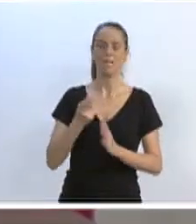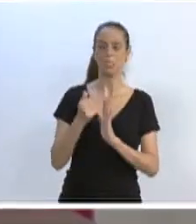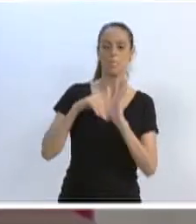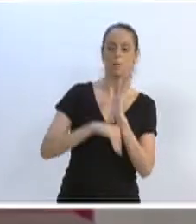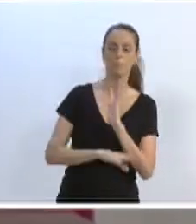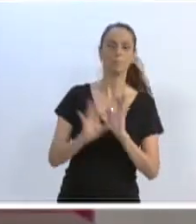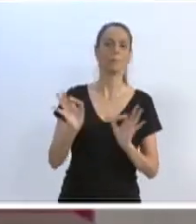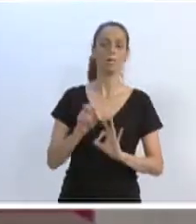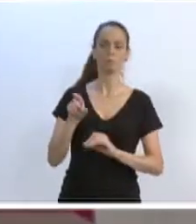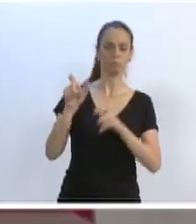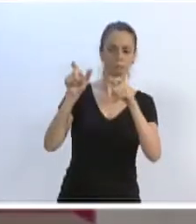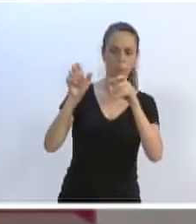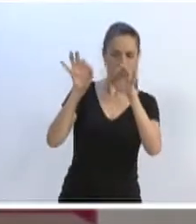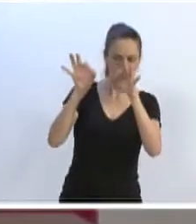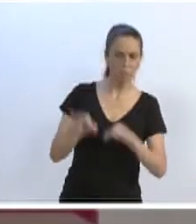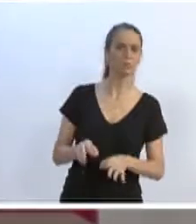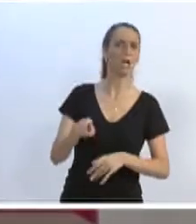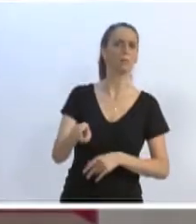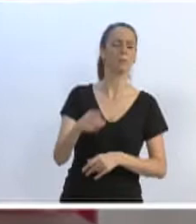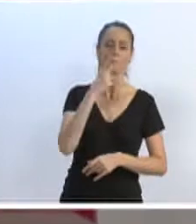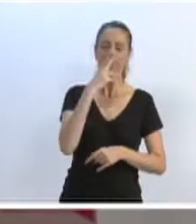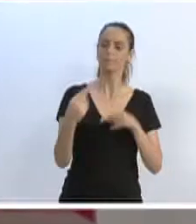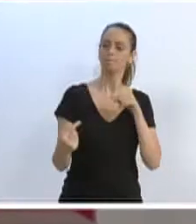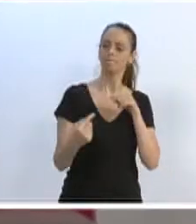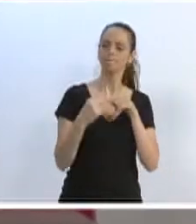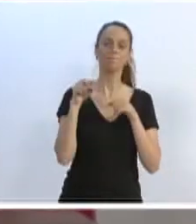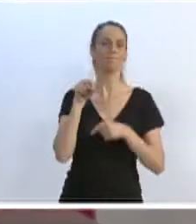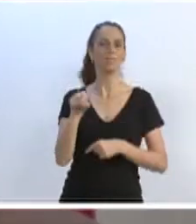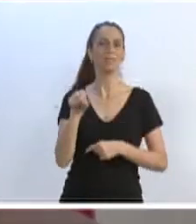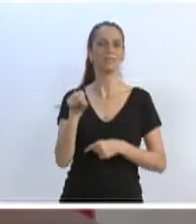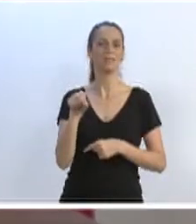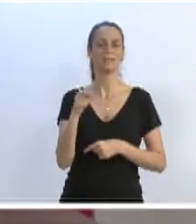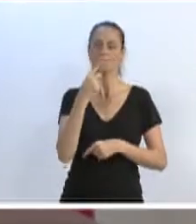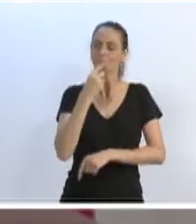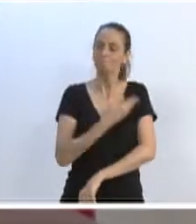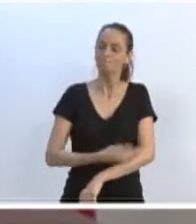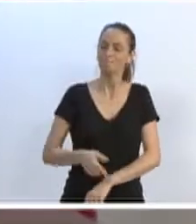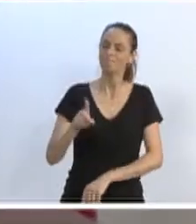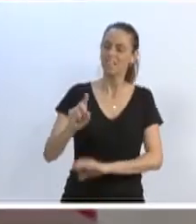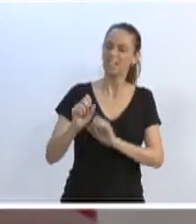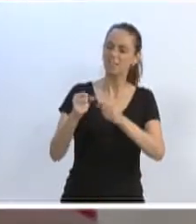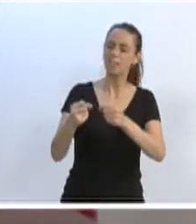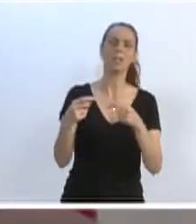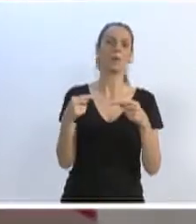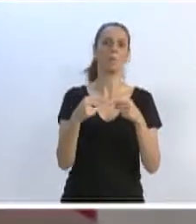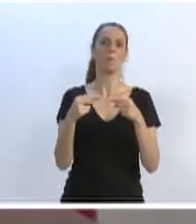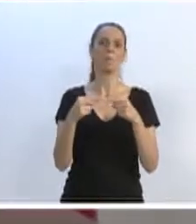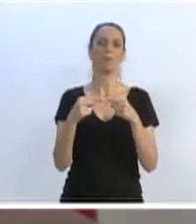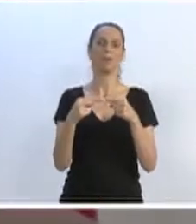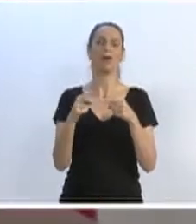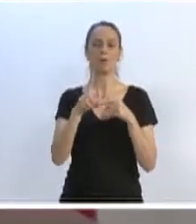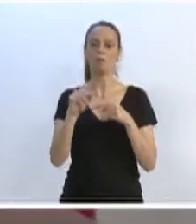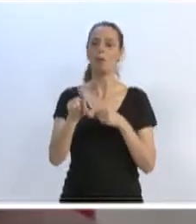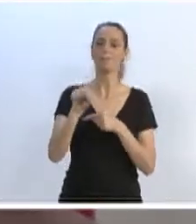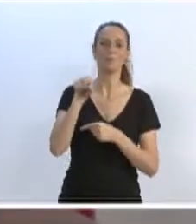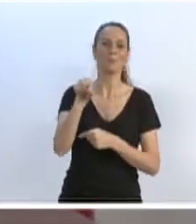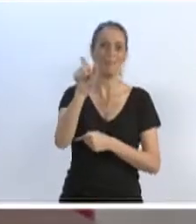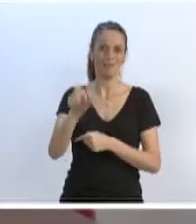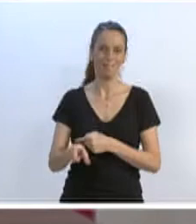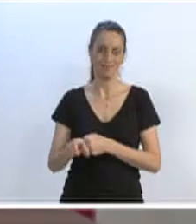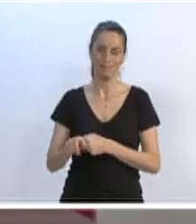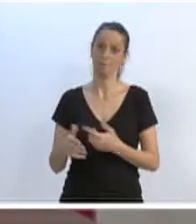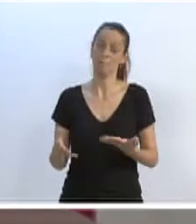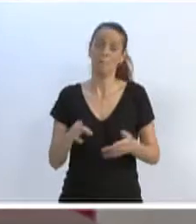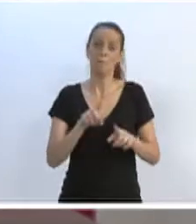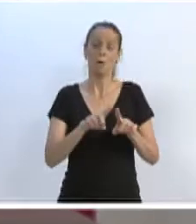certo? Eu me identifico mais com esse político, com essa bandeira, é essa bandeira que eu vou me identificar. Agora, aí não dá.